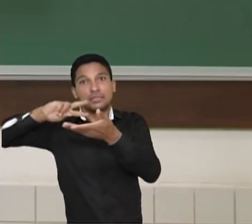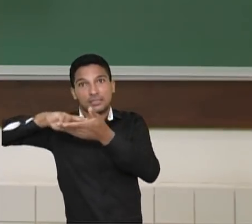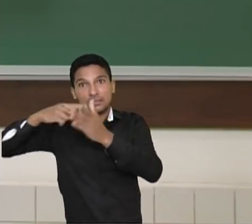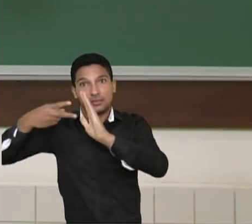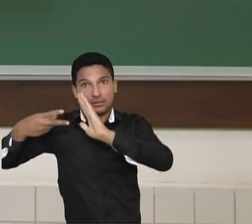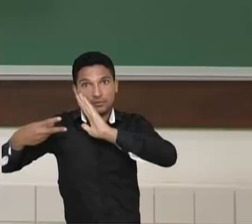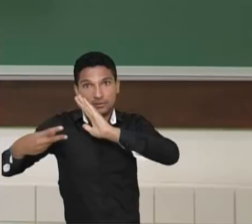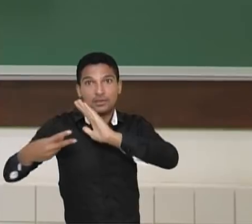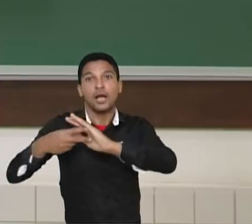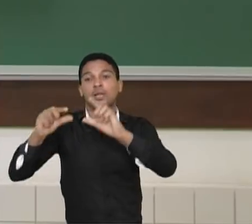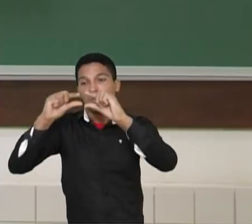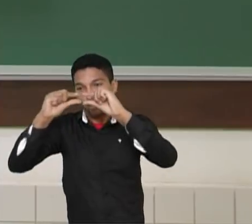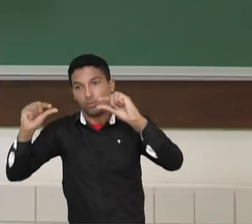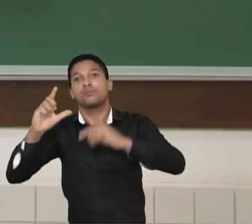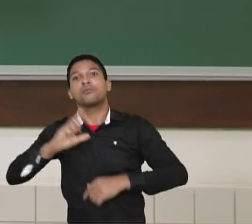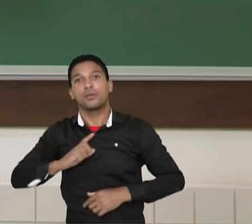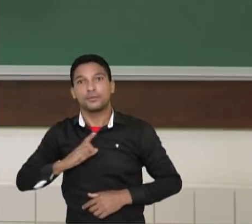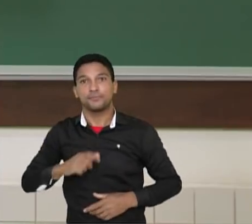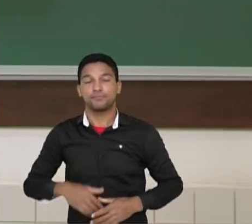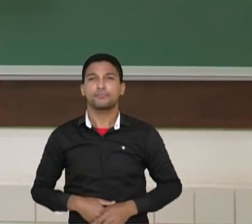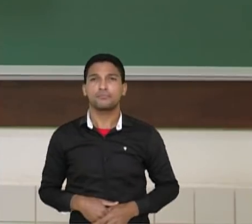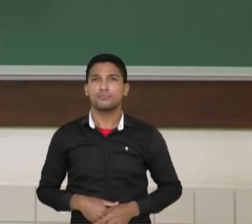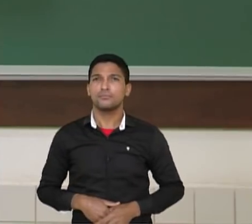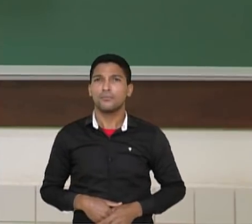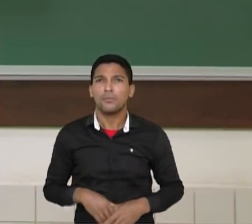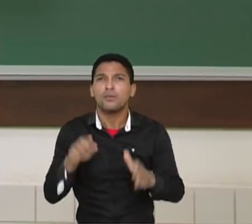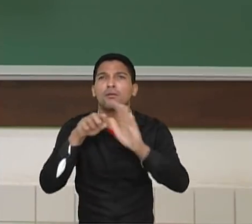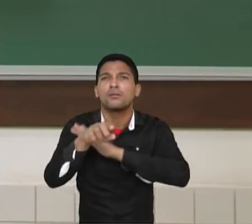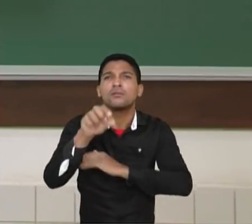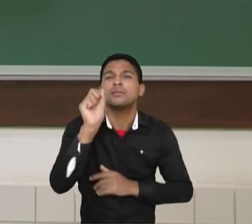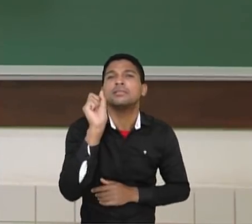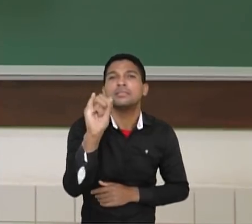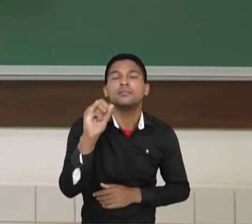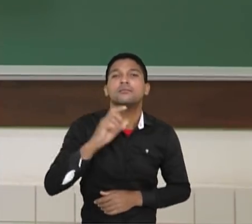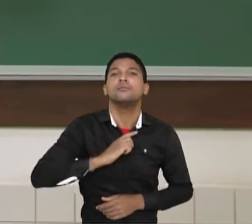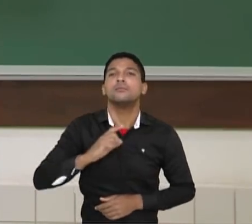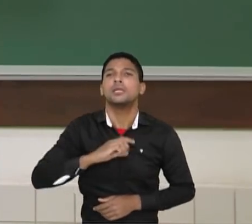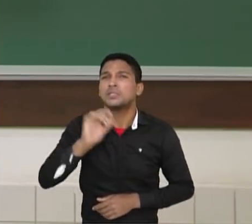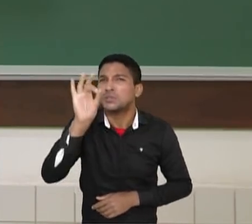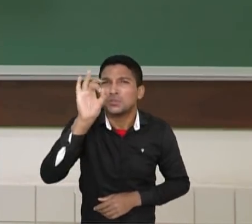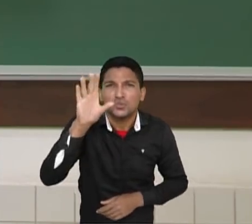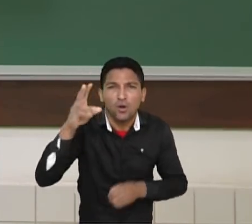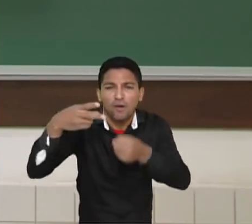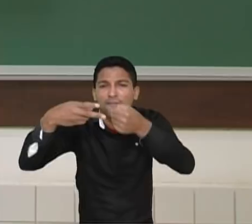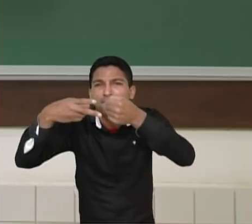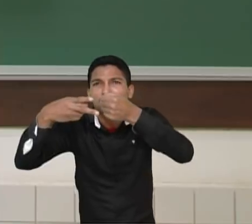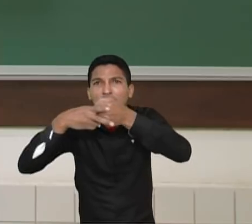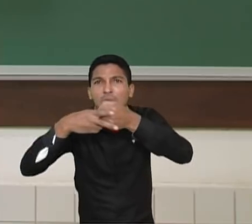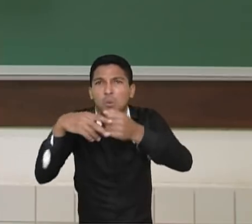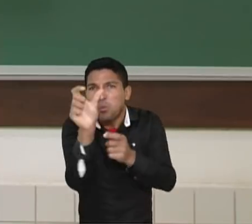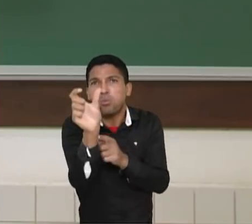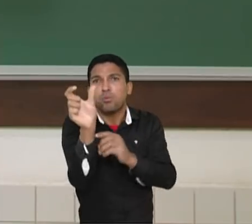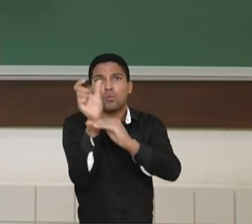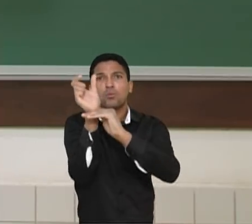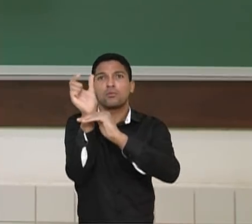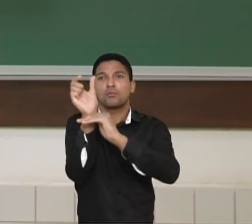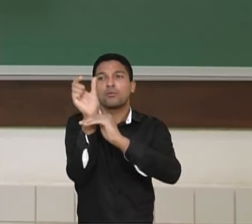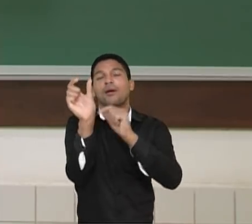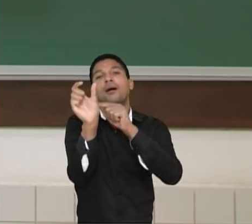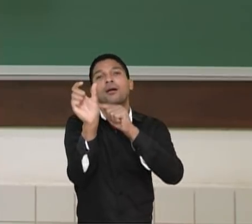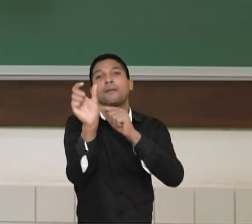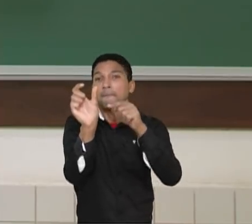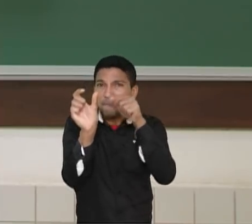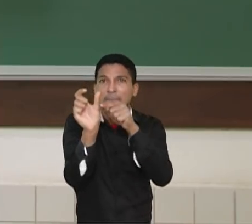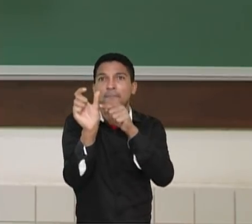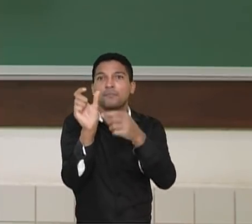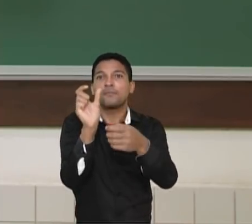tiver apenas um verbo e não tiver mais nada na minha frase, eu posso considerar aquela palavra uma oração